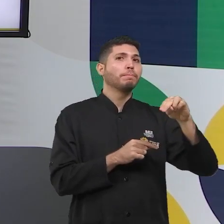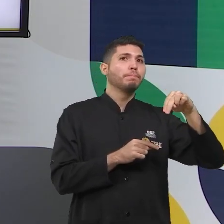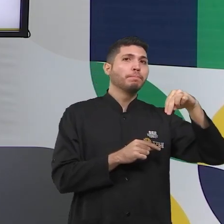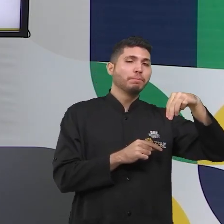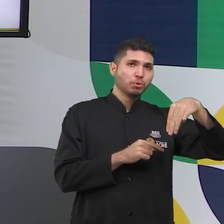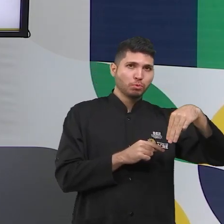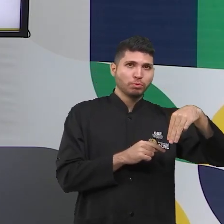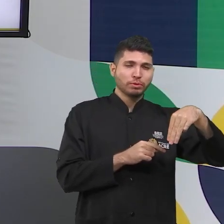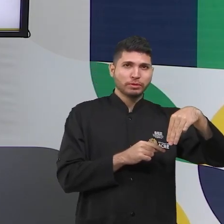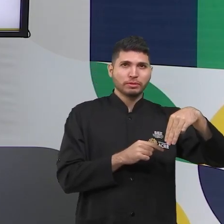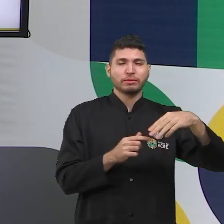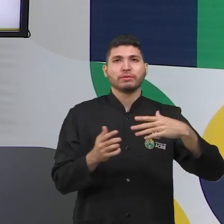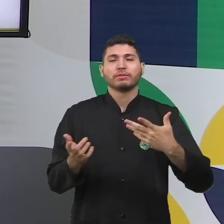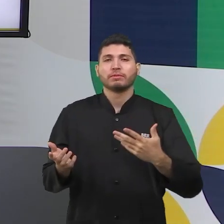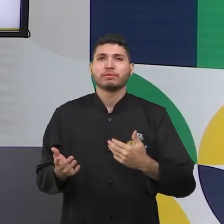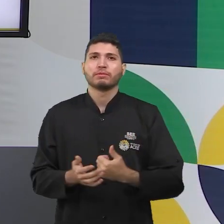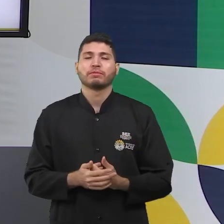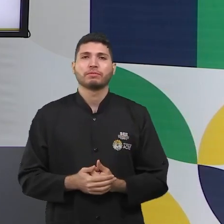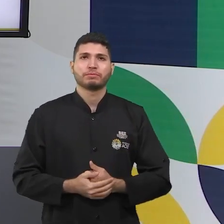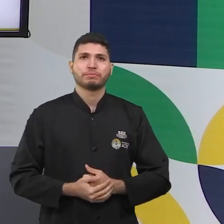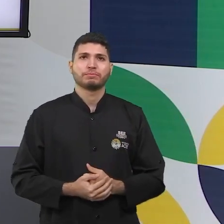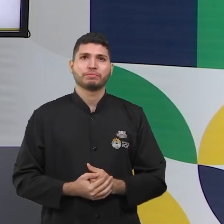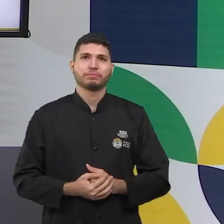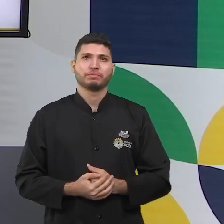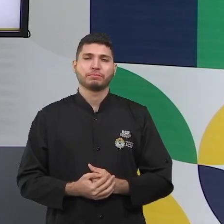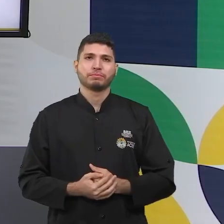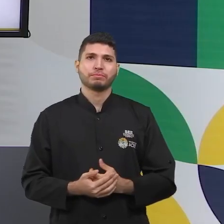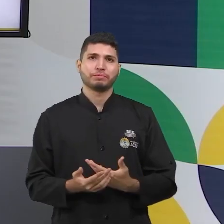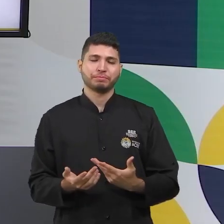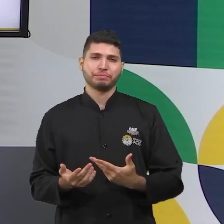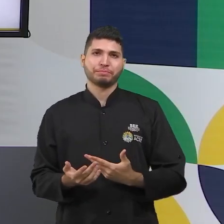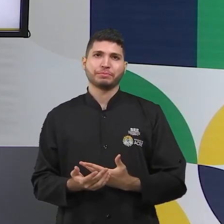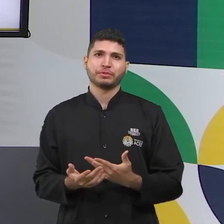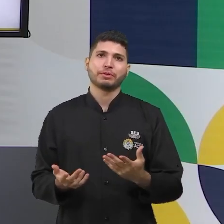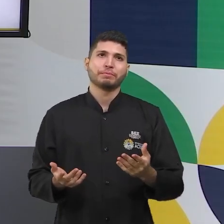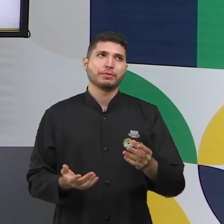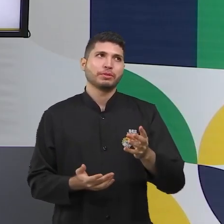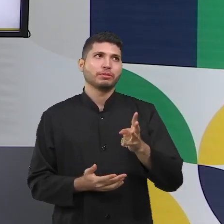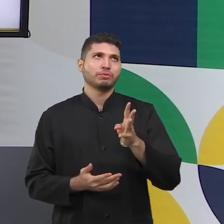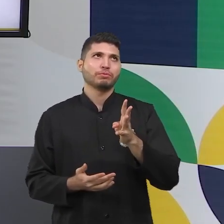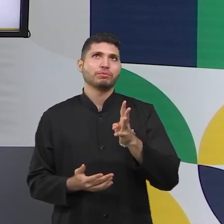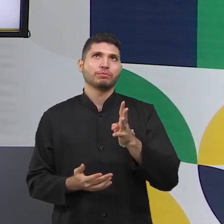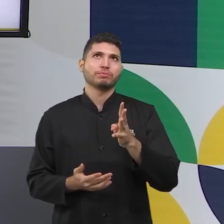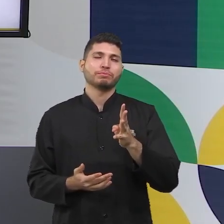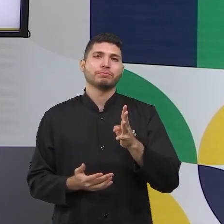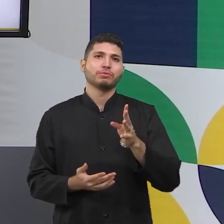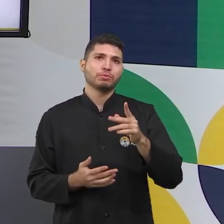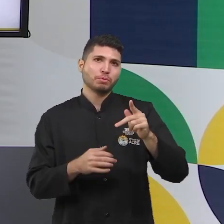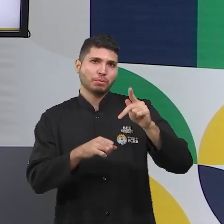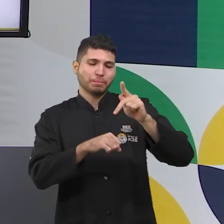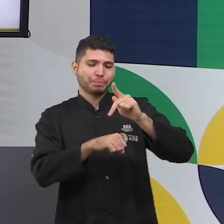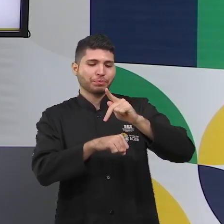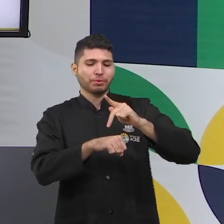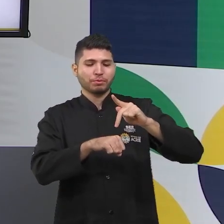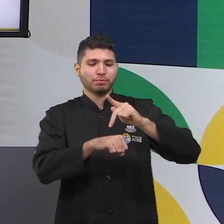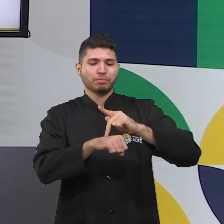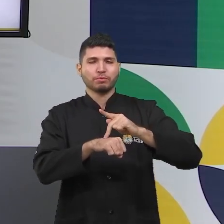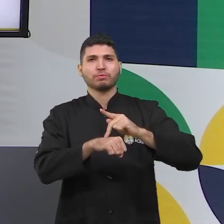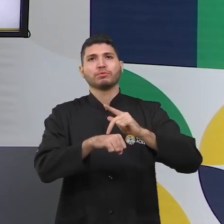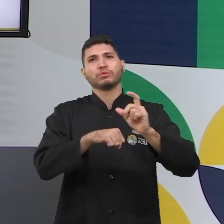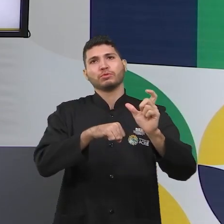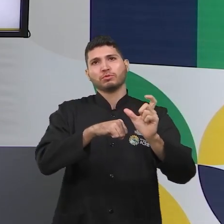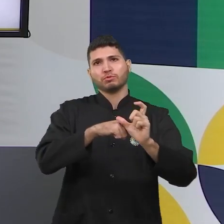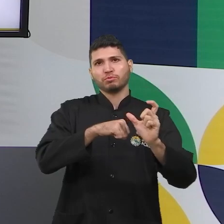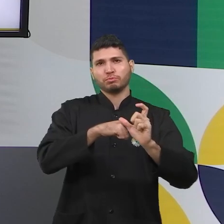Irlanda. Irlanda é um país, então eu não chamo o Brasil de Irlanda, né? Porque o país sim é um substantivo comum, mas